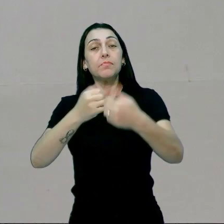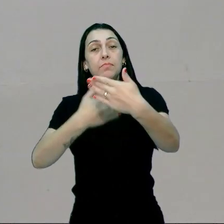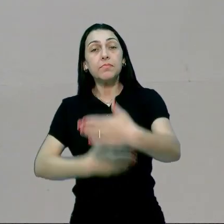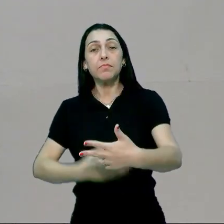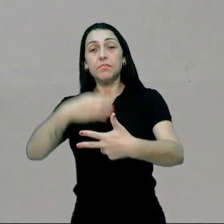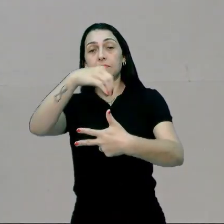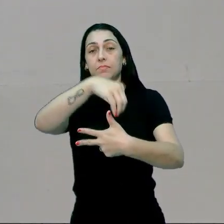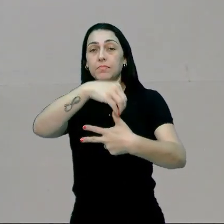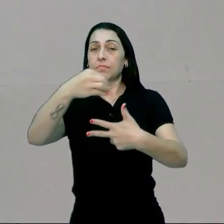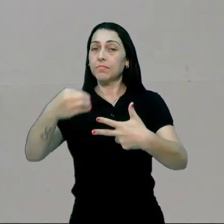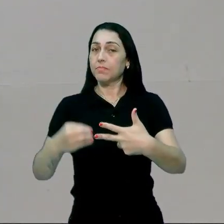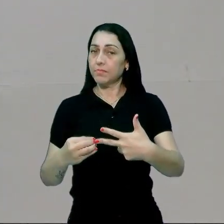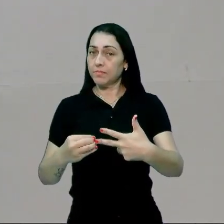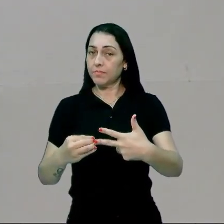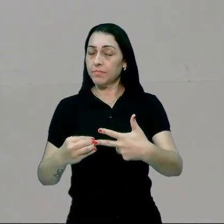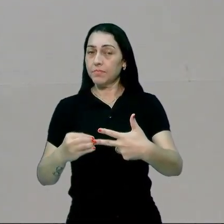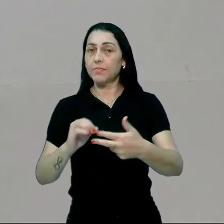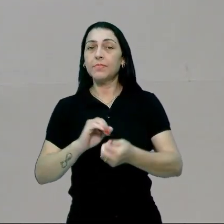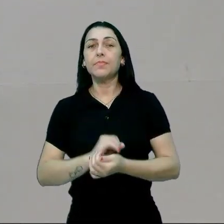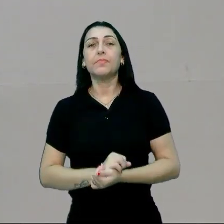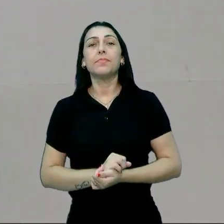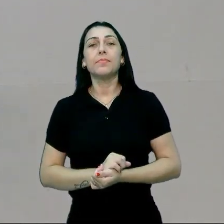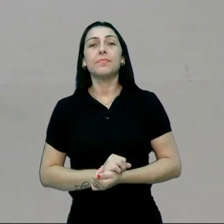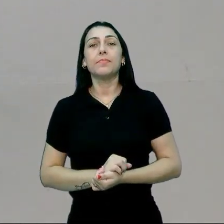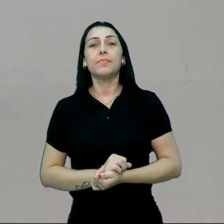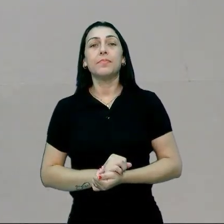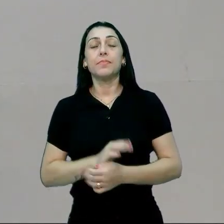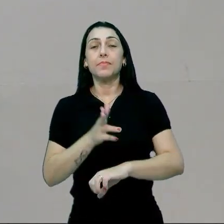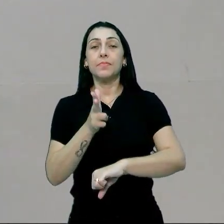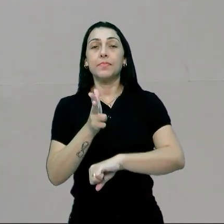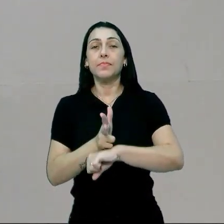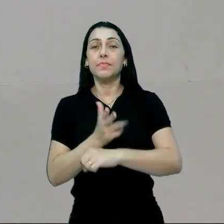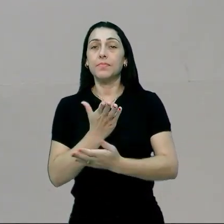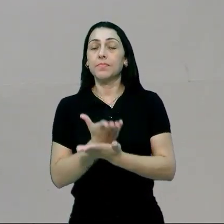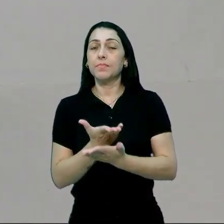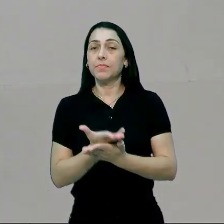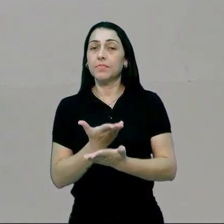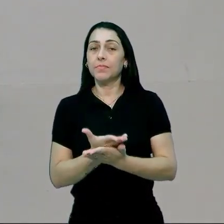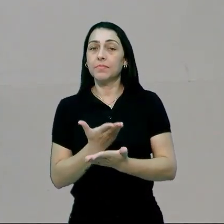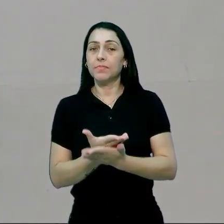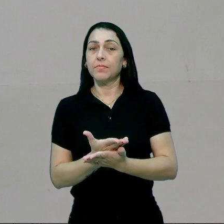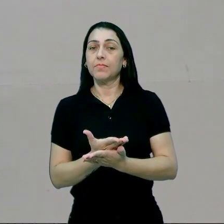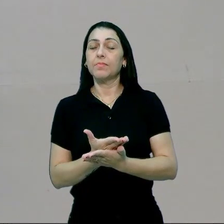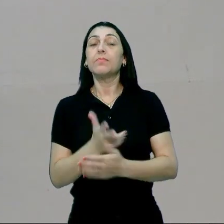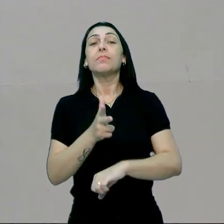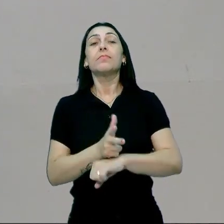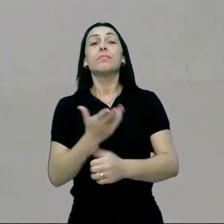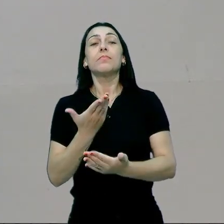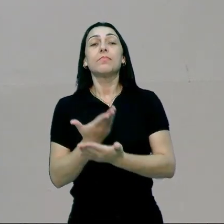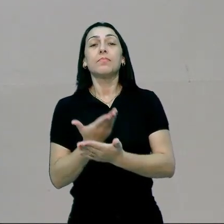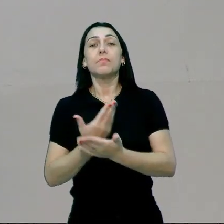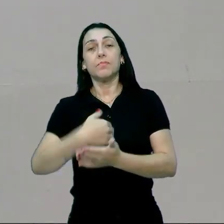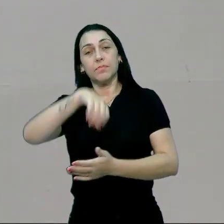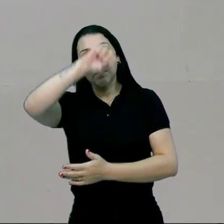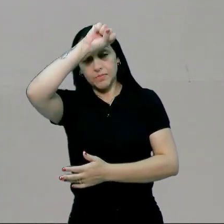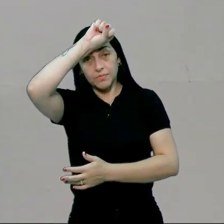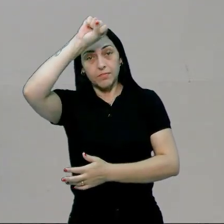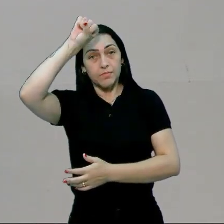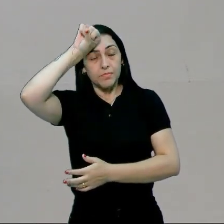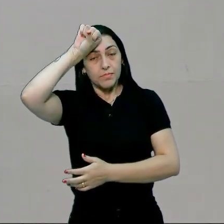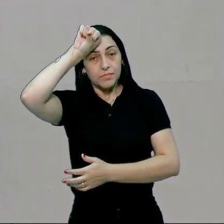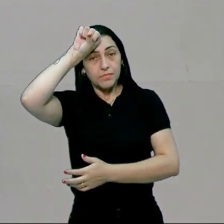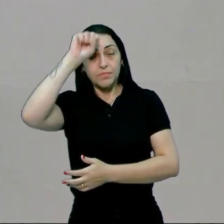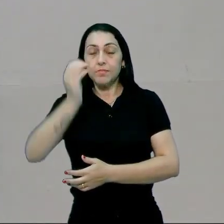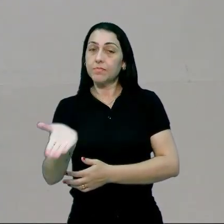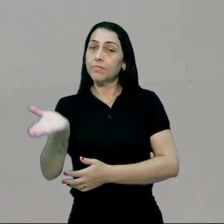prestar o Exame Nacional do Ensino Médio. Esta videoaula é uma videoaula de Sociologia.